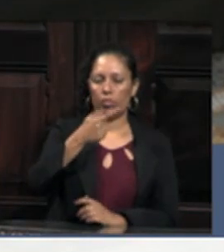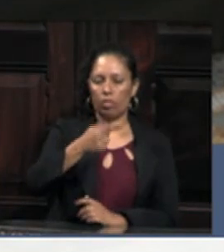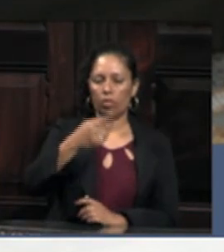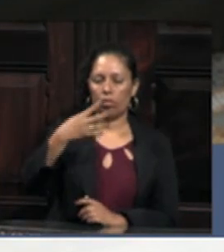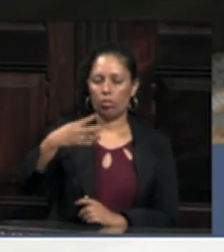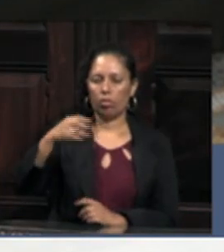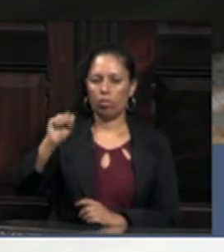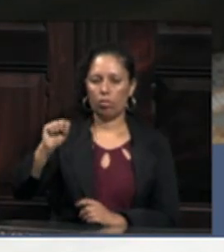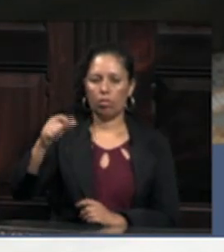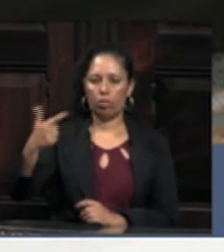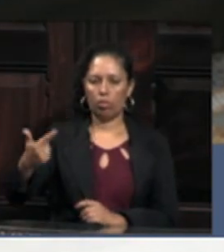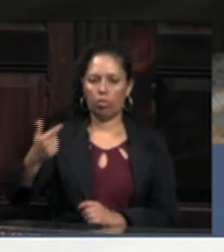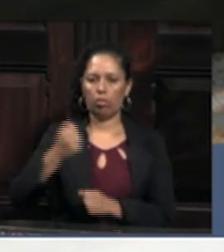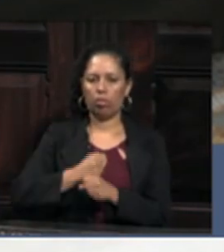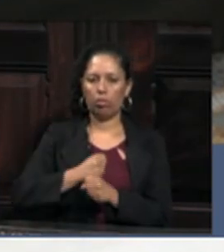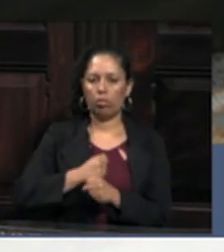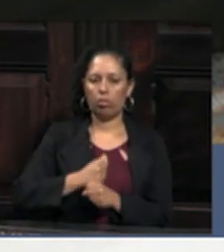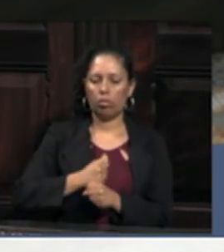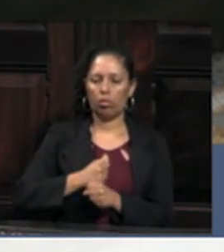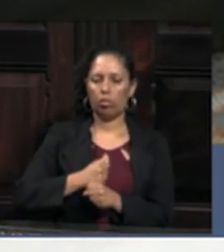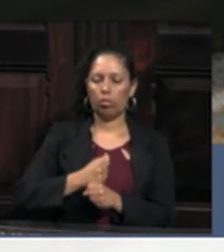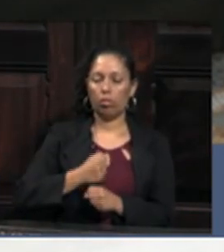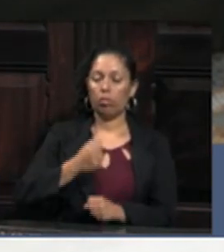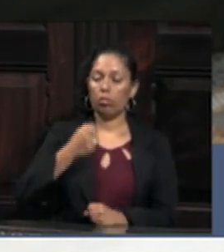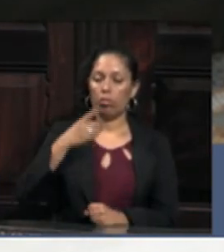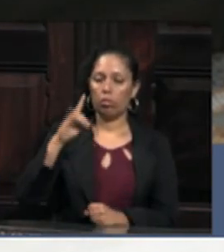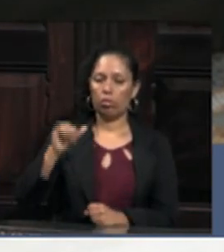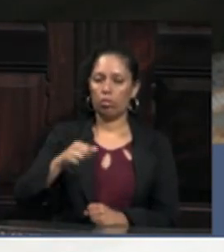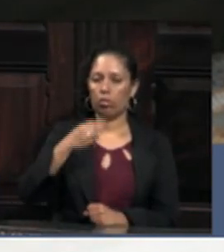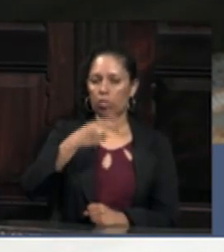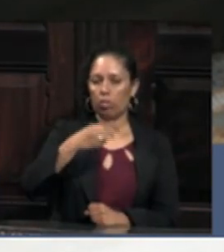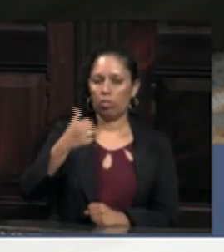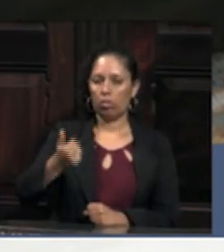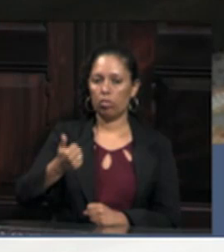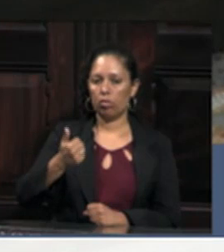7482 de 31 de outubro de 16, é lei